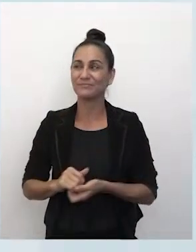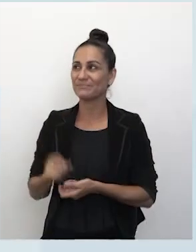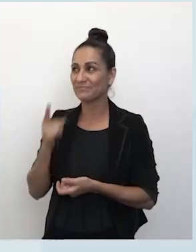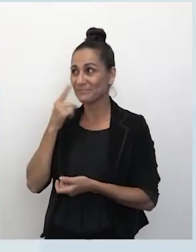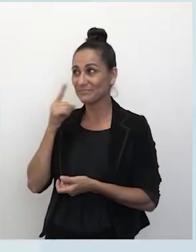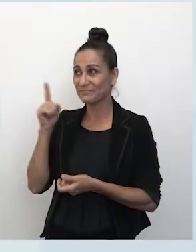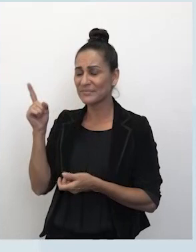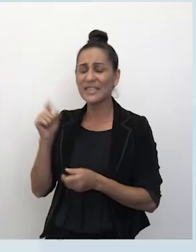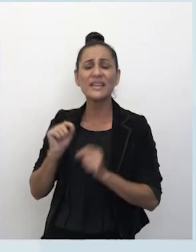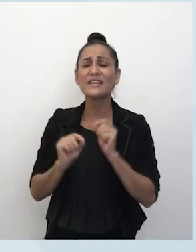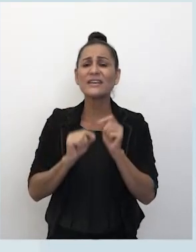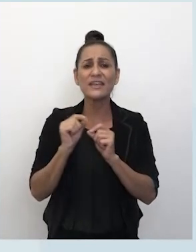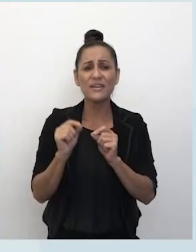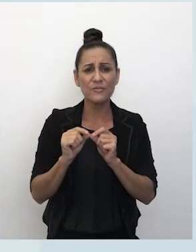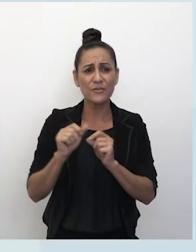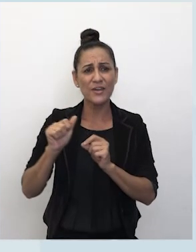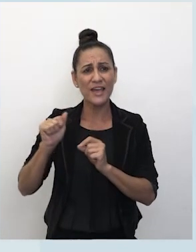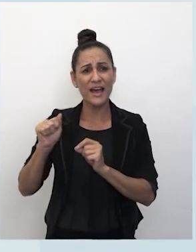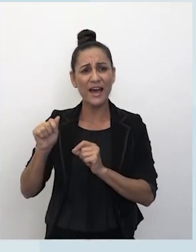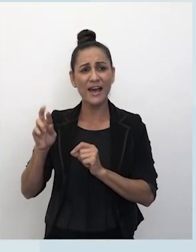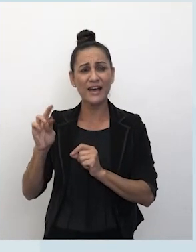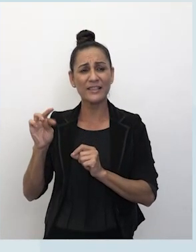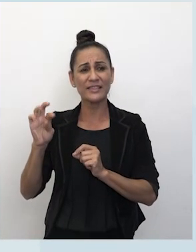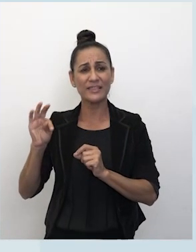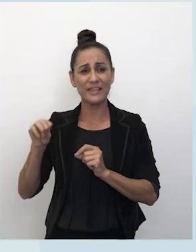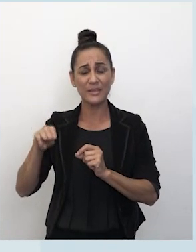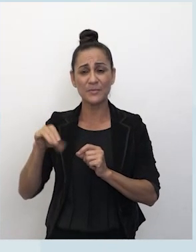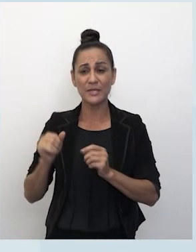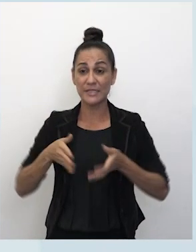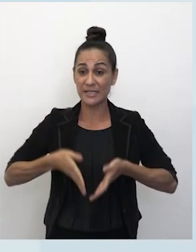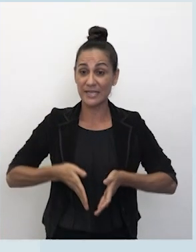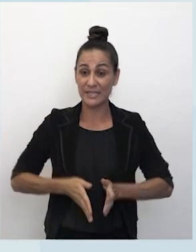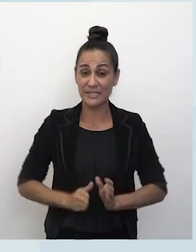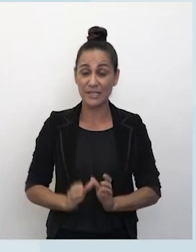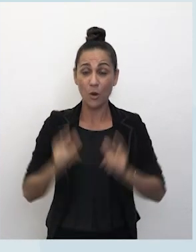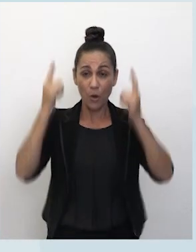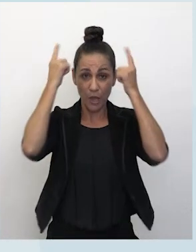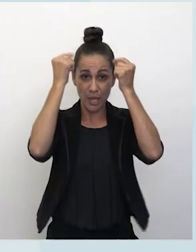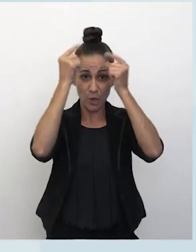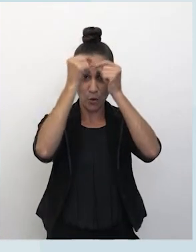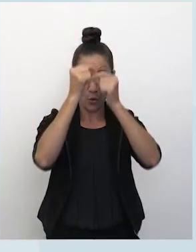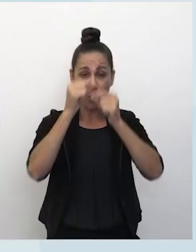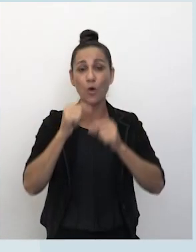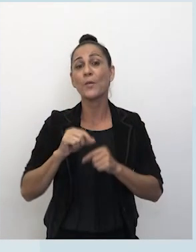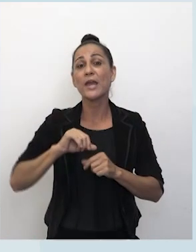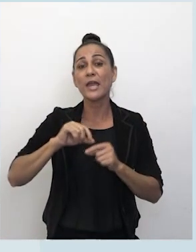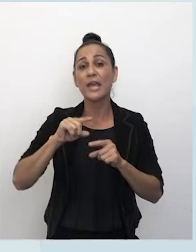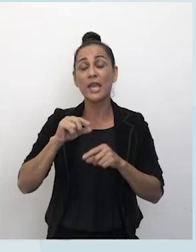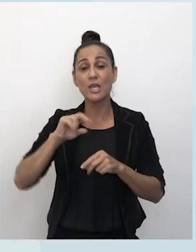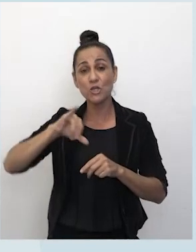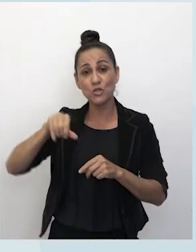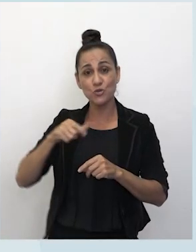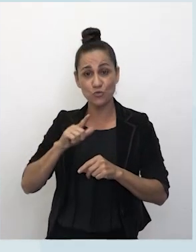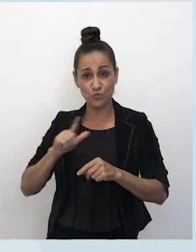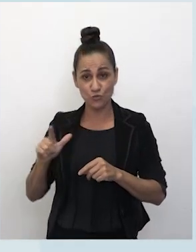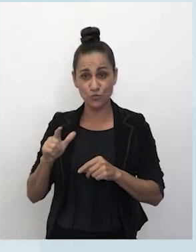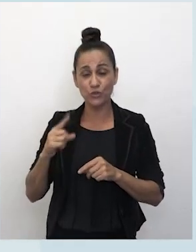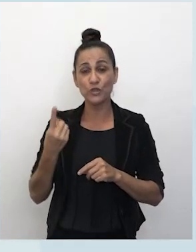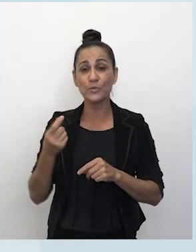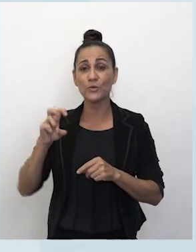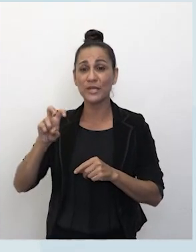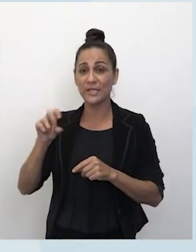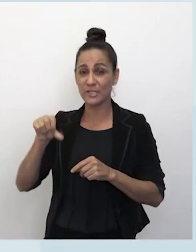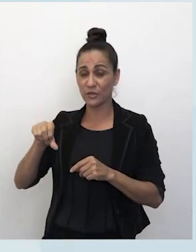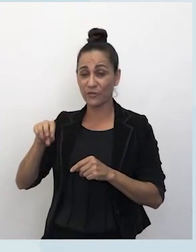Quem foi a Artemisia Gentileschi? A Artemisia nasceu em Roma em julho de 1593 e ela foi